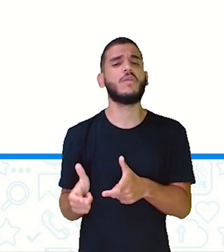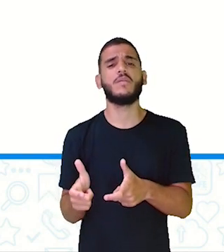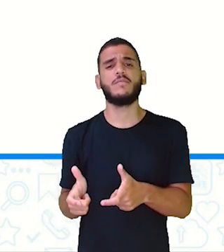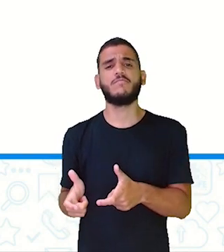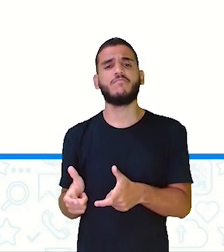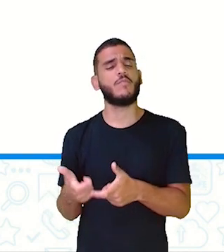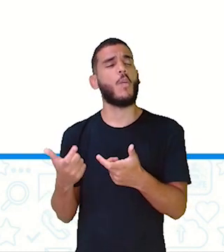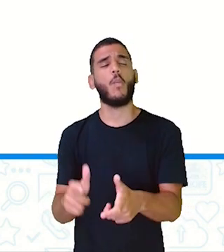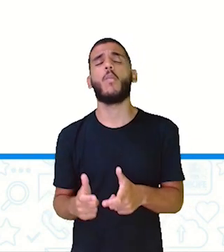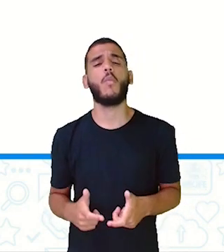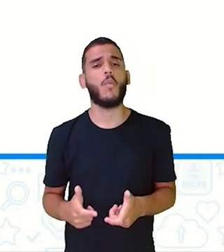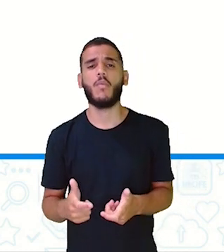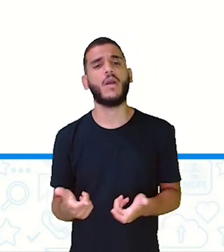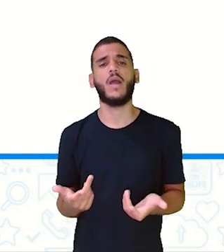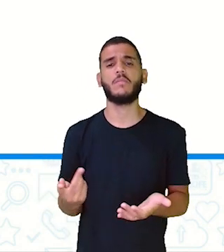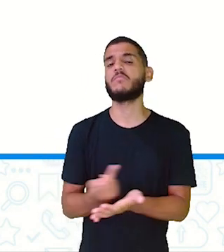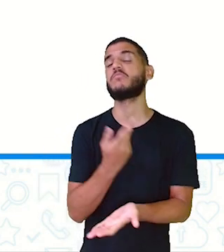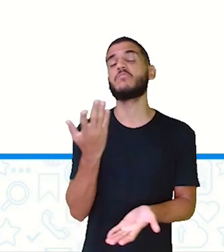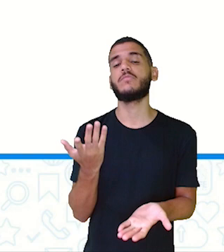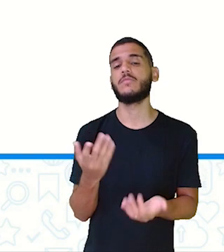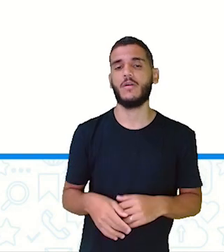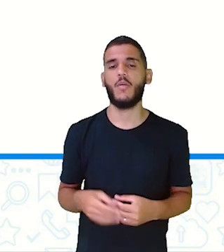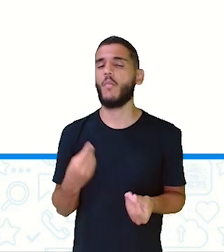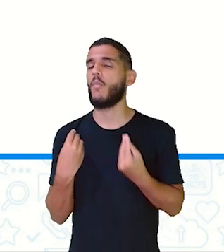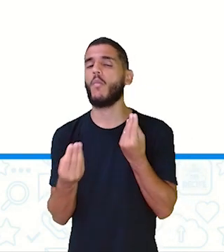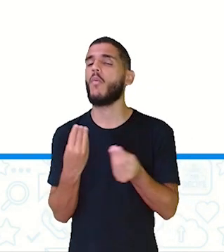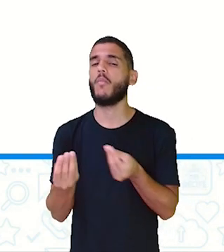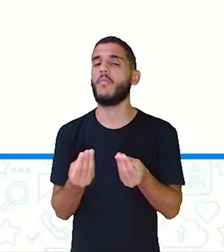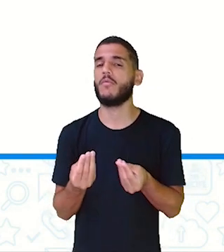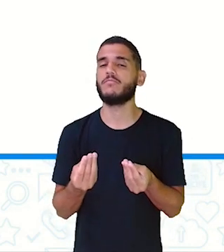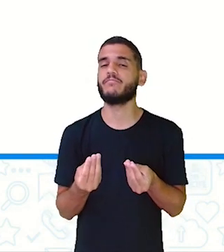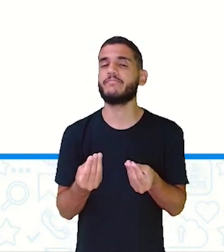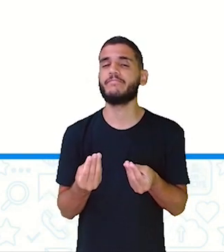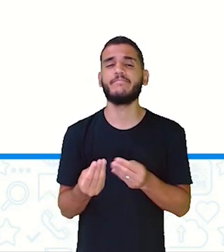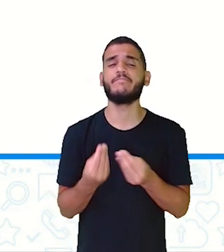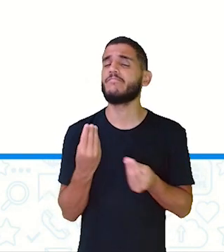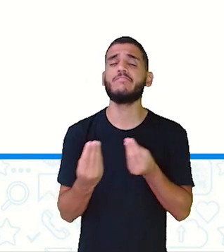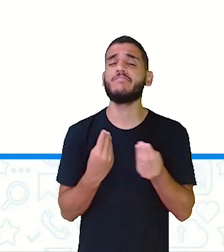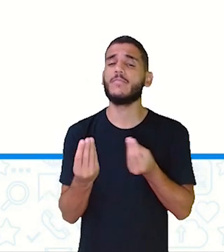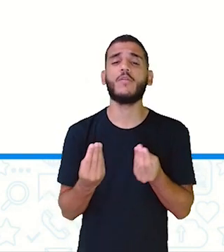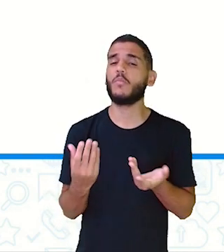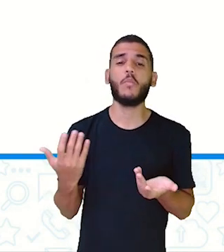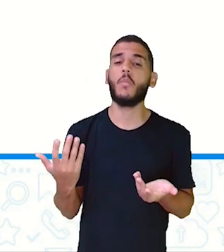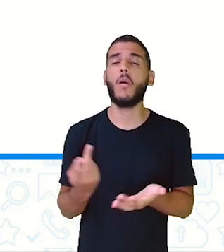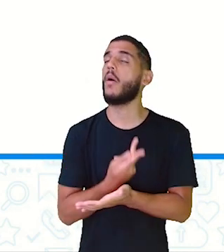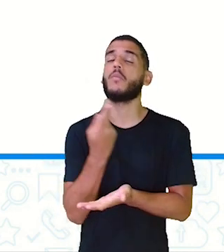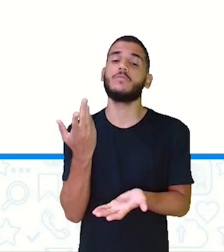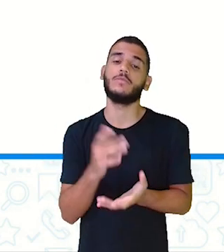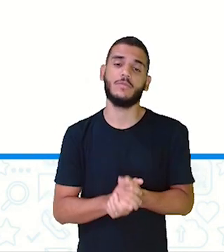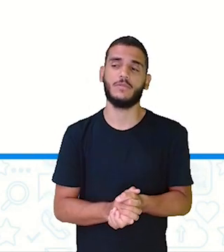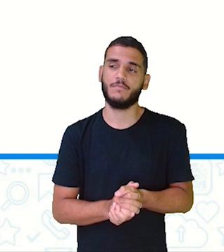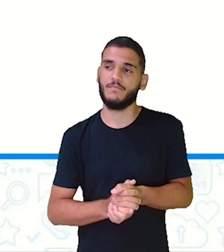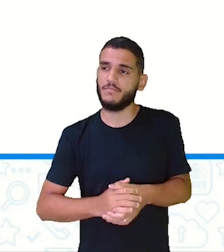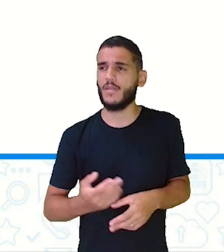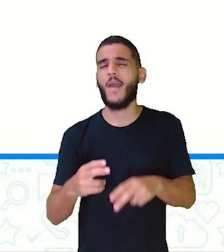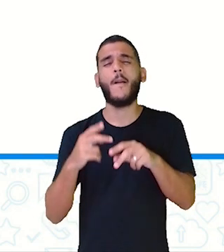foi o local, o episódio ali. Como? O modo como esse evento aí ocorreu.